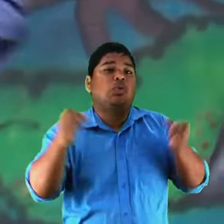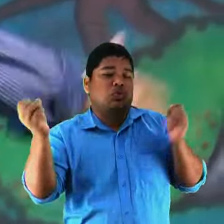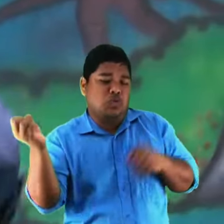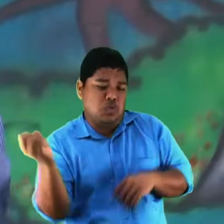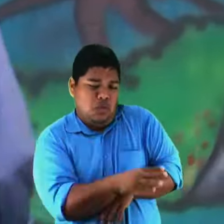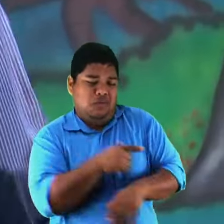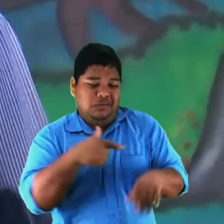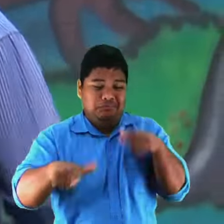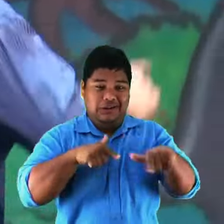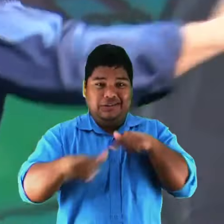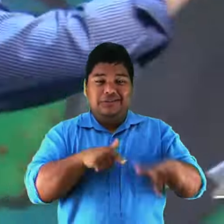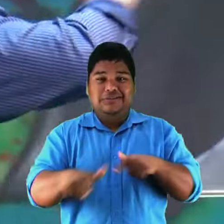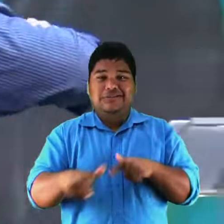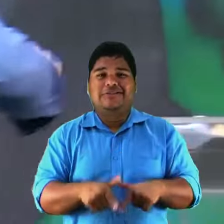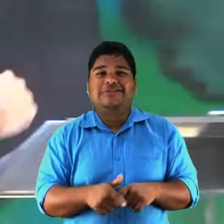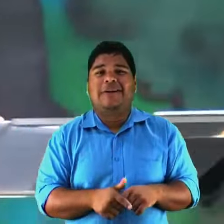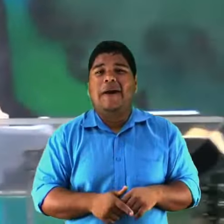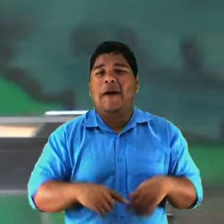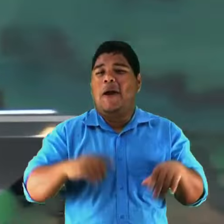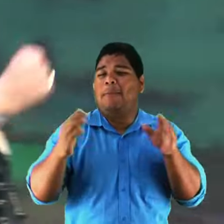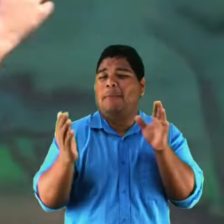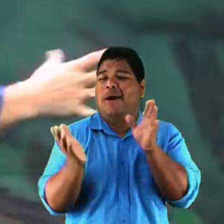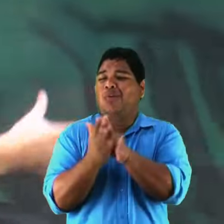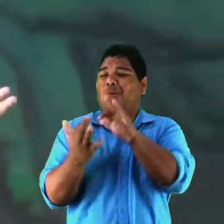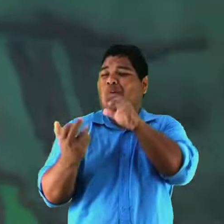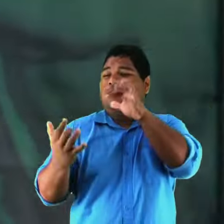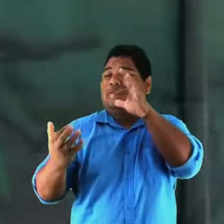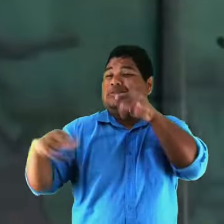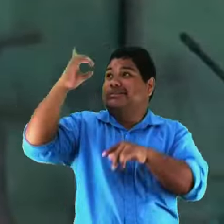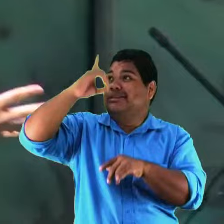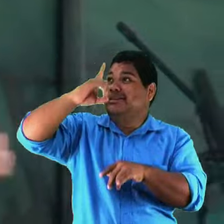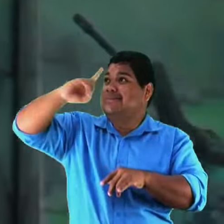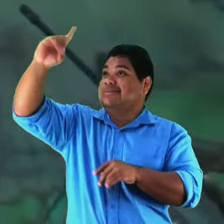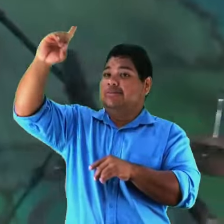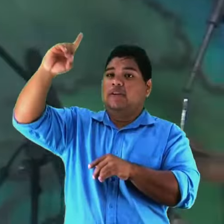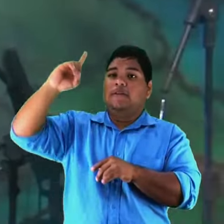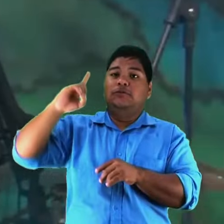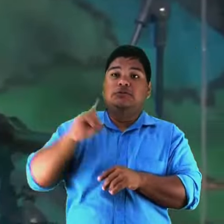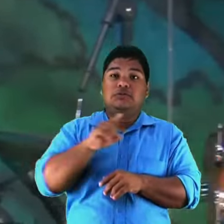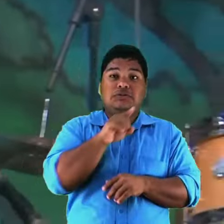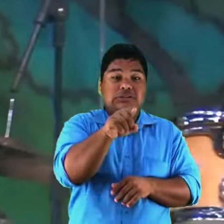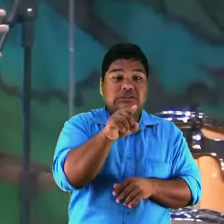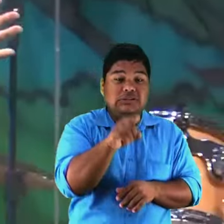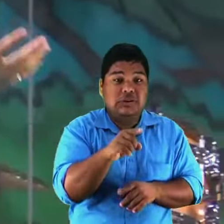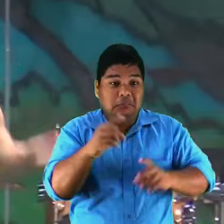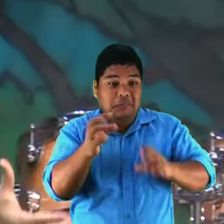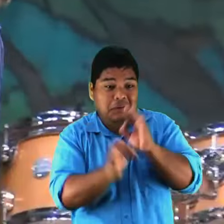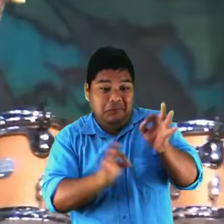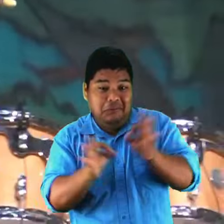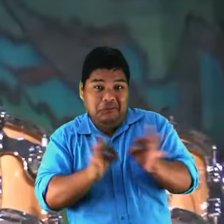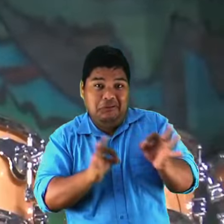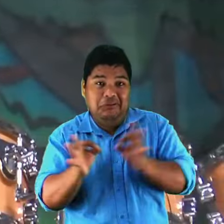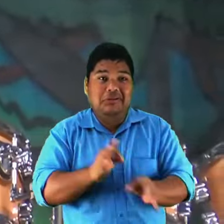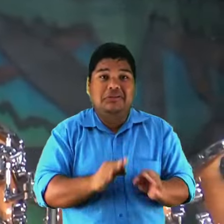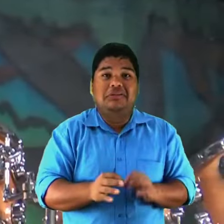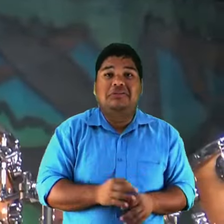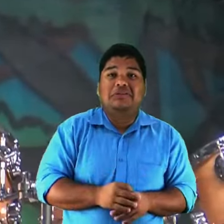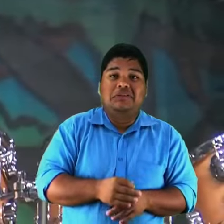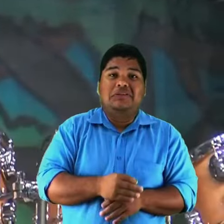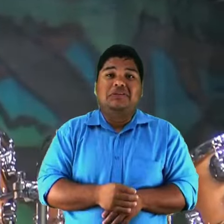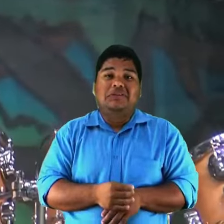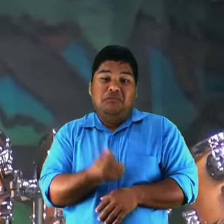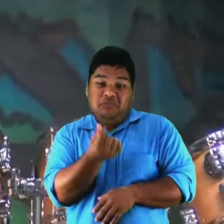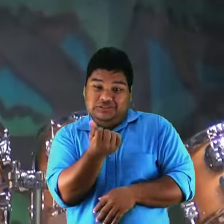numa nova empreitada, é para a glória de Deus. Se você vai começar um projeto financeiro, é para a glória de